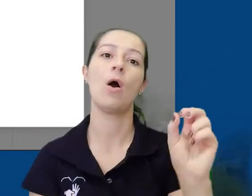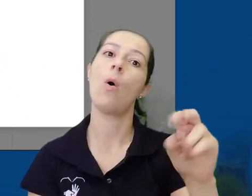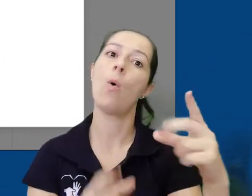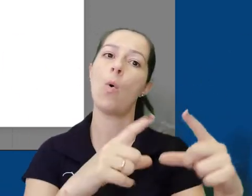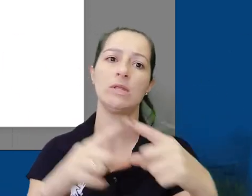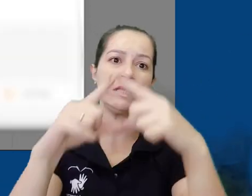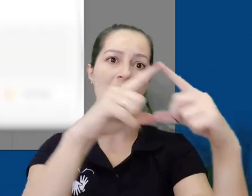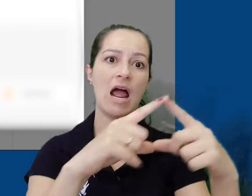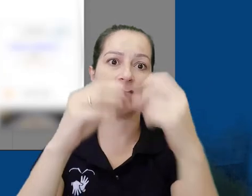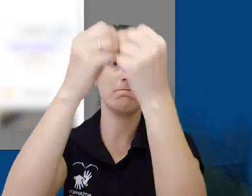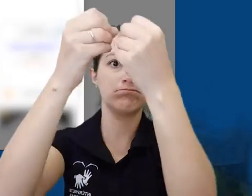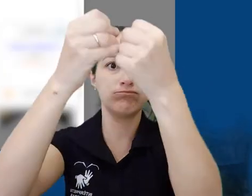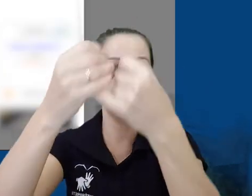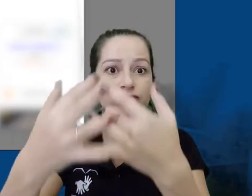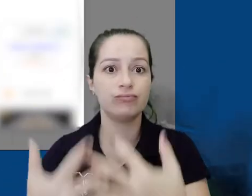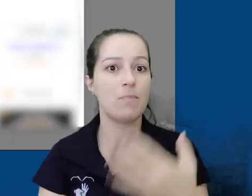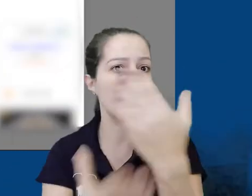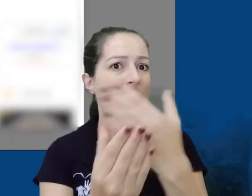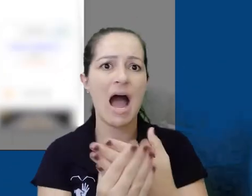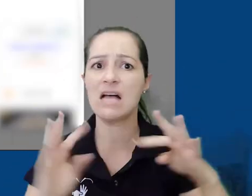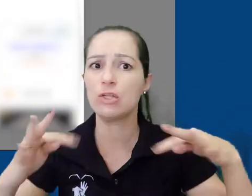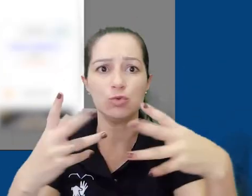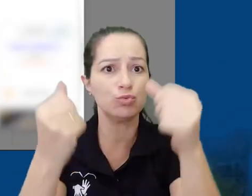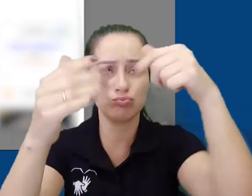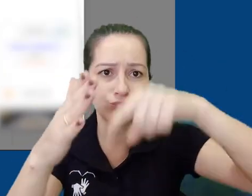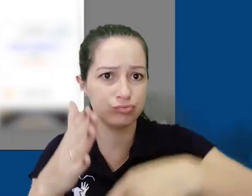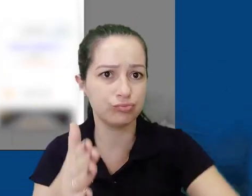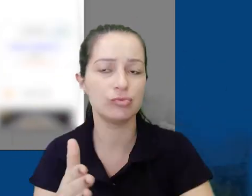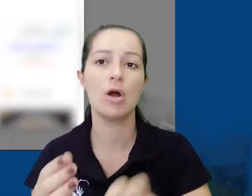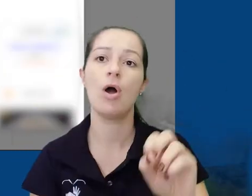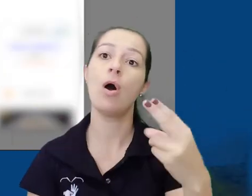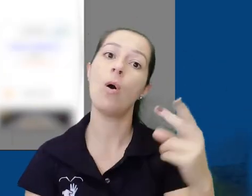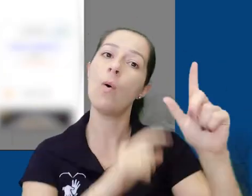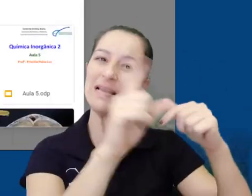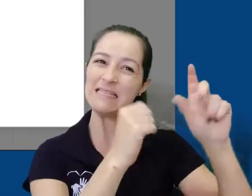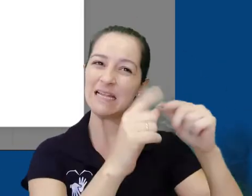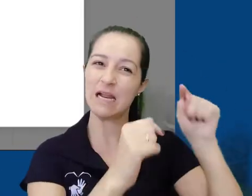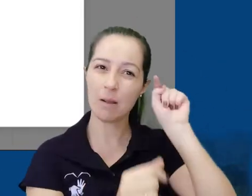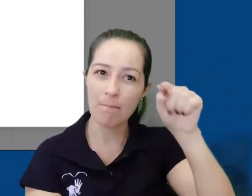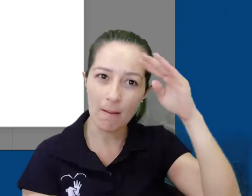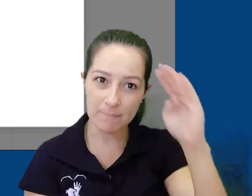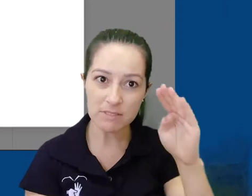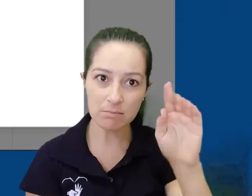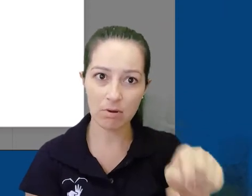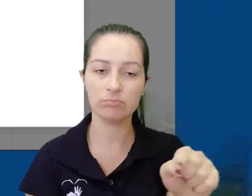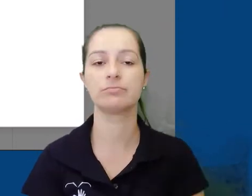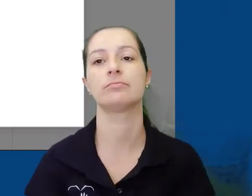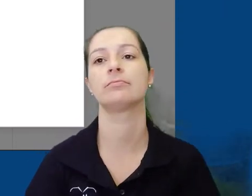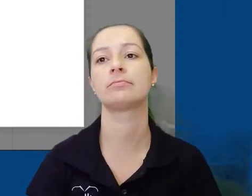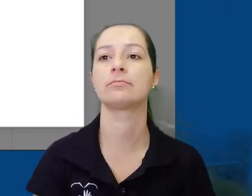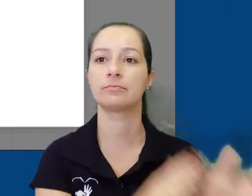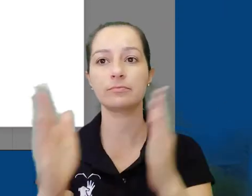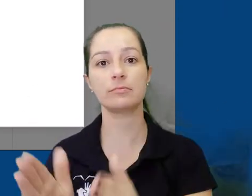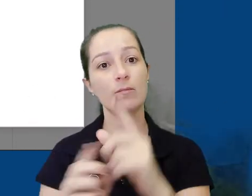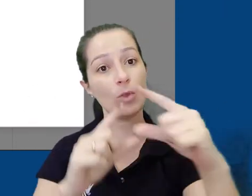pode navegar o seu drive de forma completa mesmo todas as pastas e arquivos presentes e também pode navegar entre arquivos com estrela caso você tem